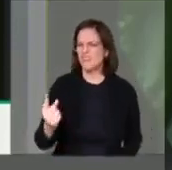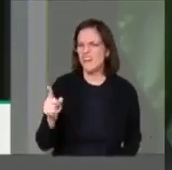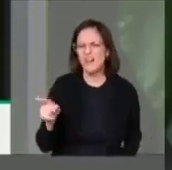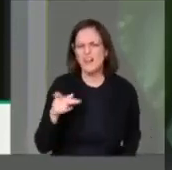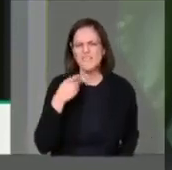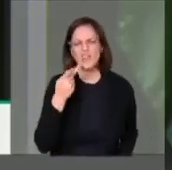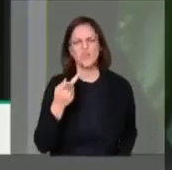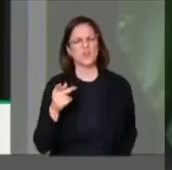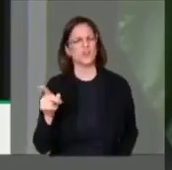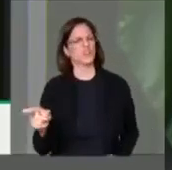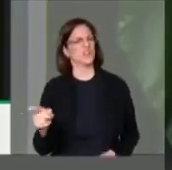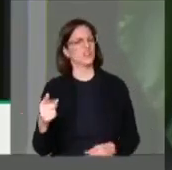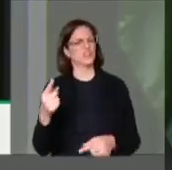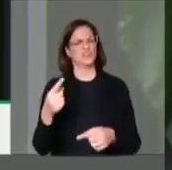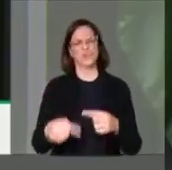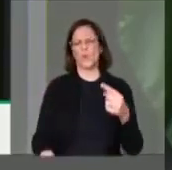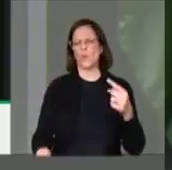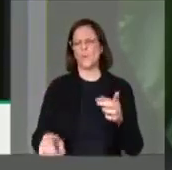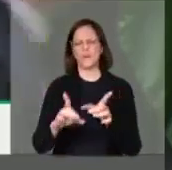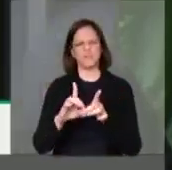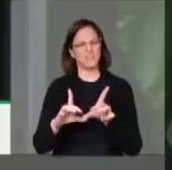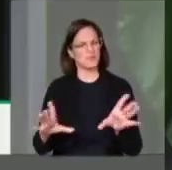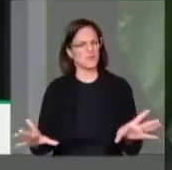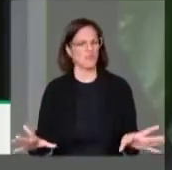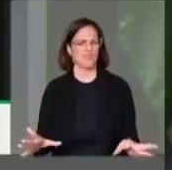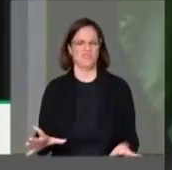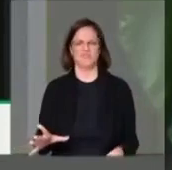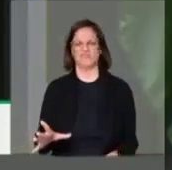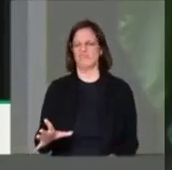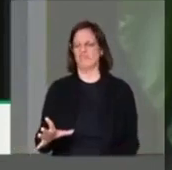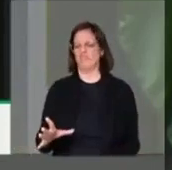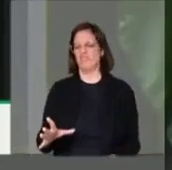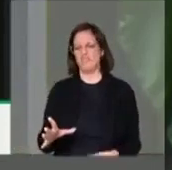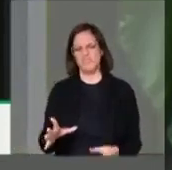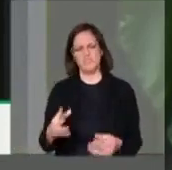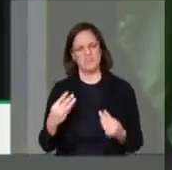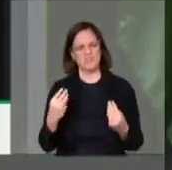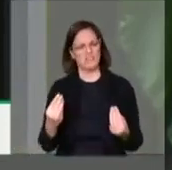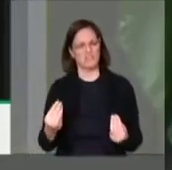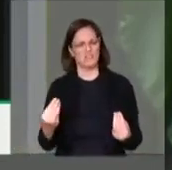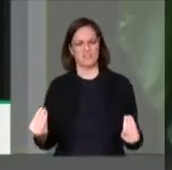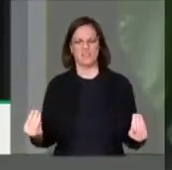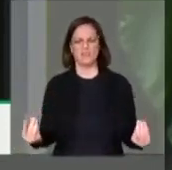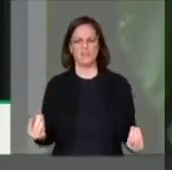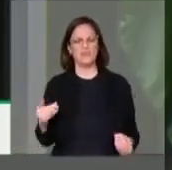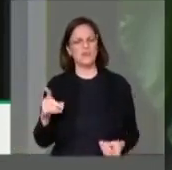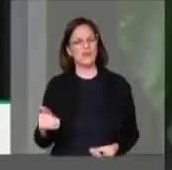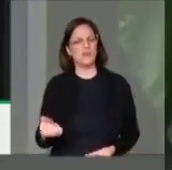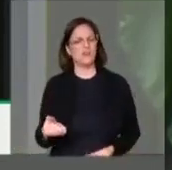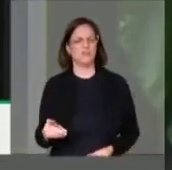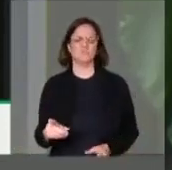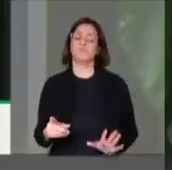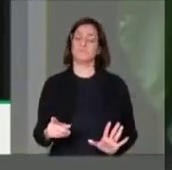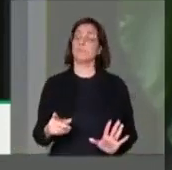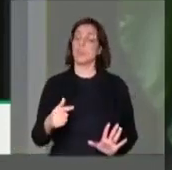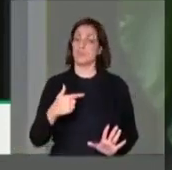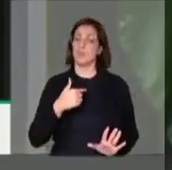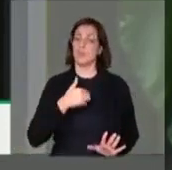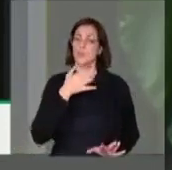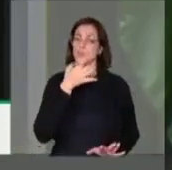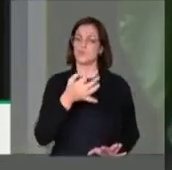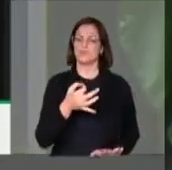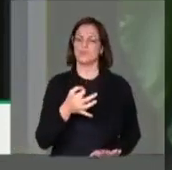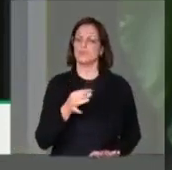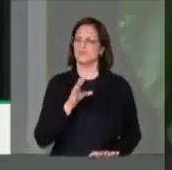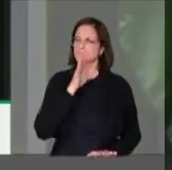é inimiga da democracia e revela até, diria, sem receio de exagerar,